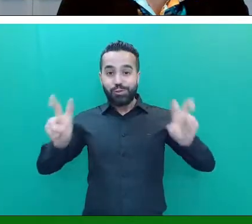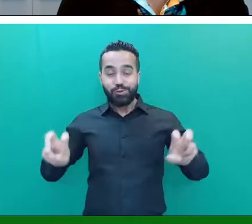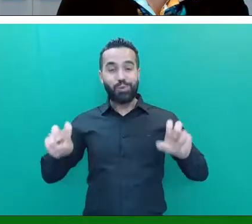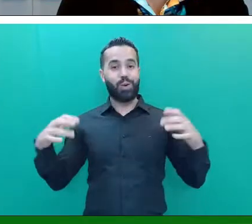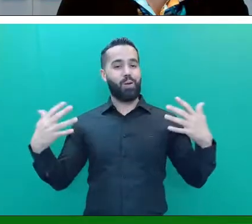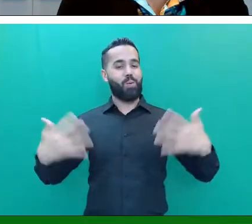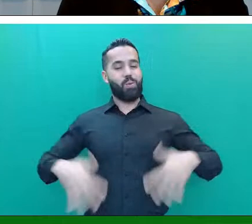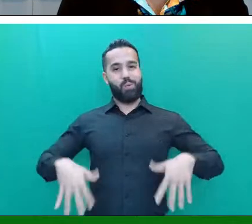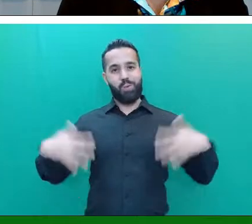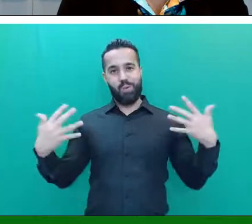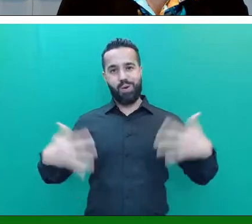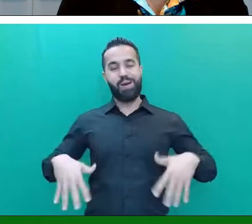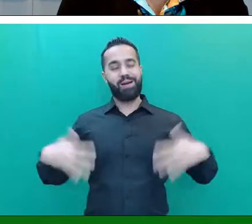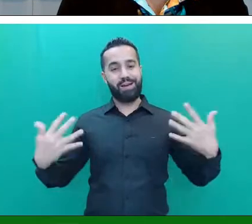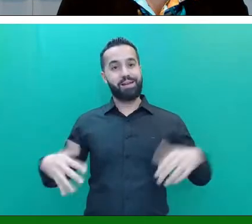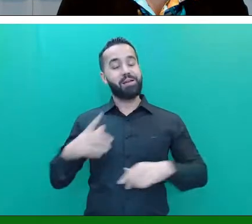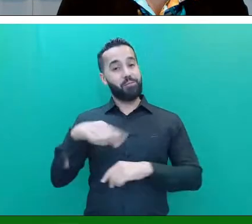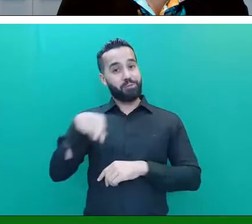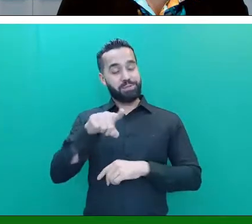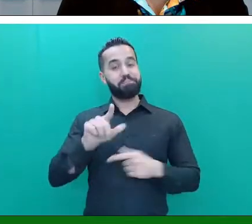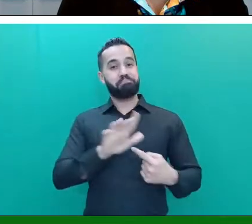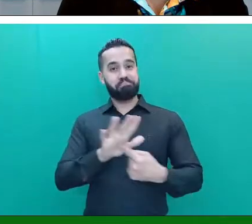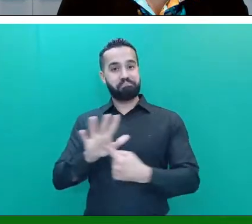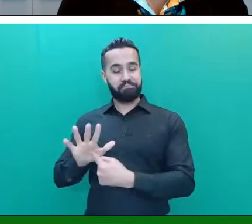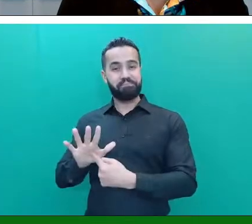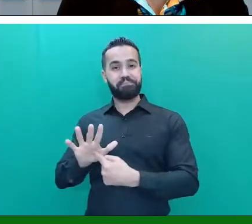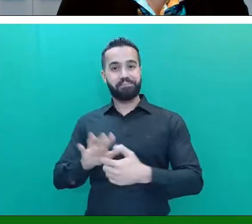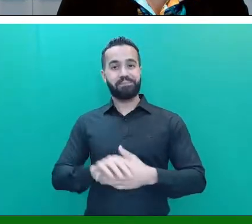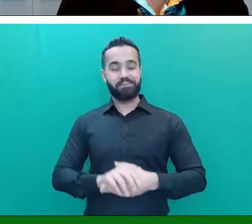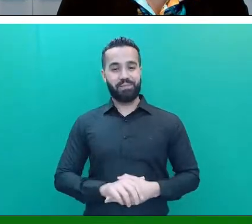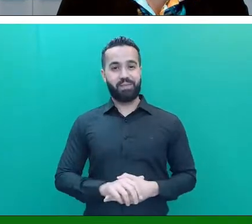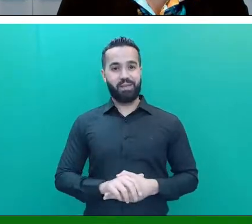você depois apresenta. Quando eu